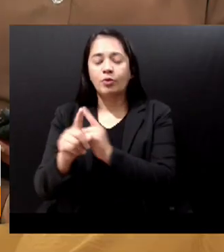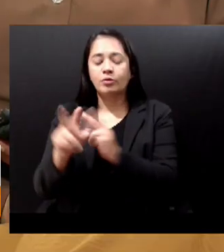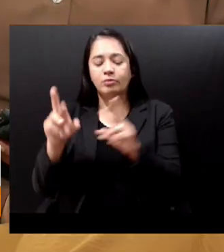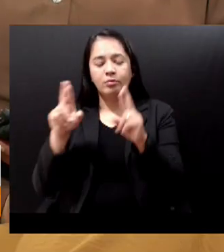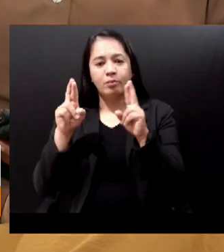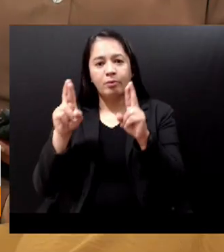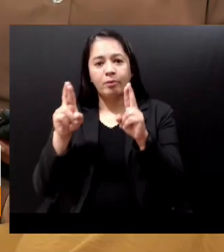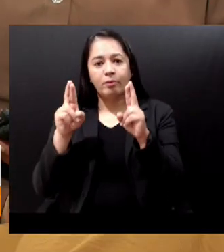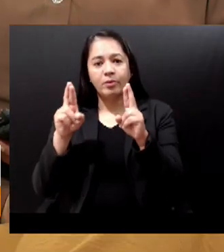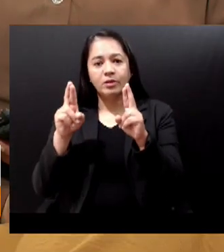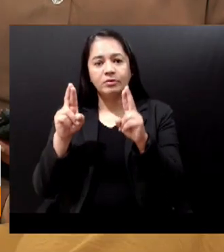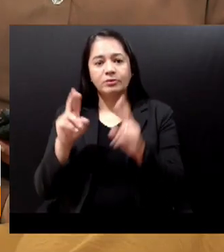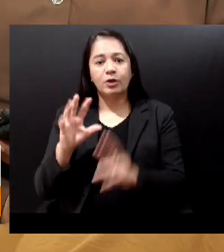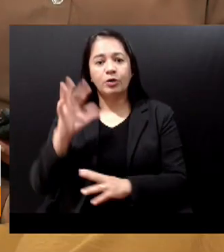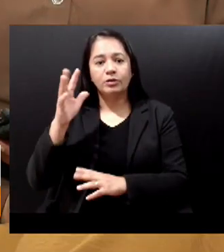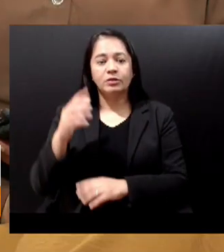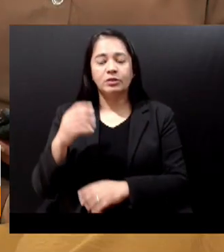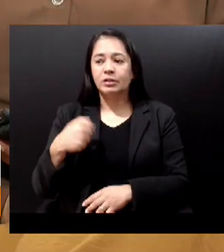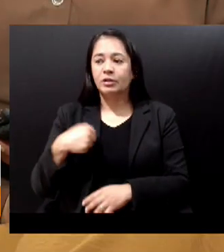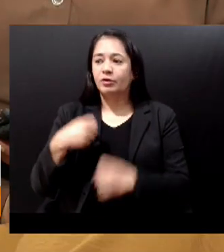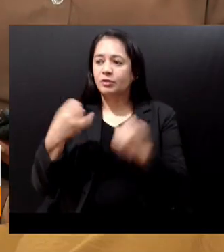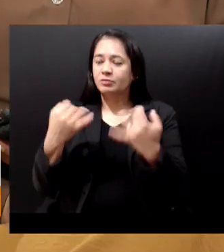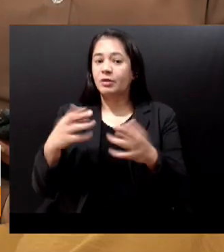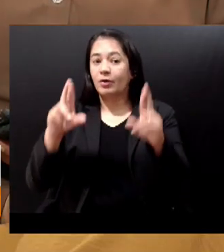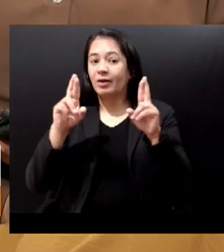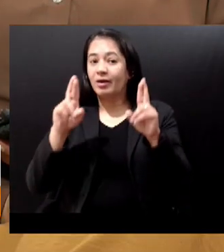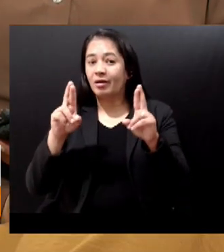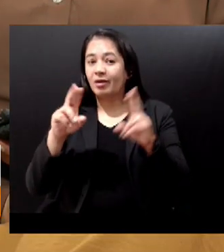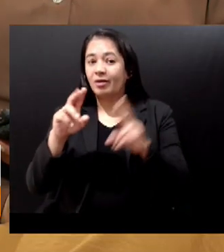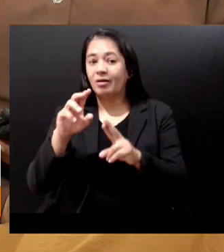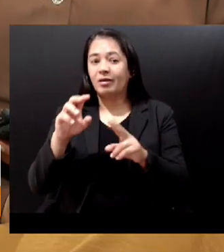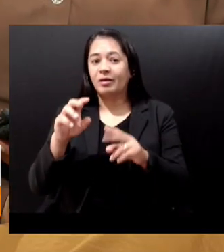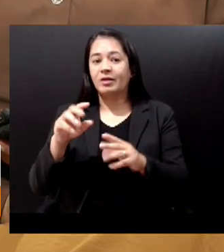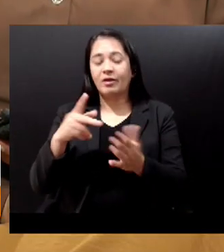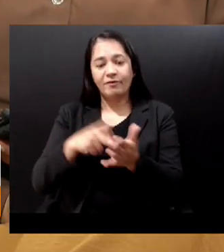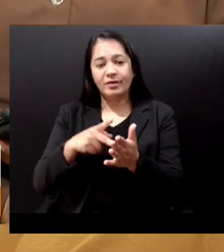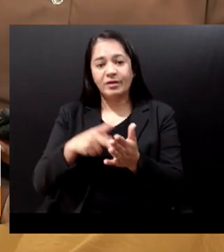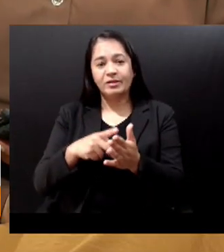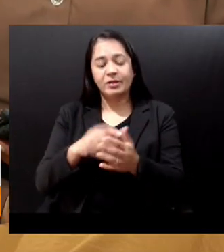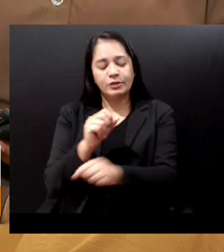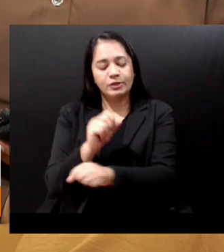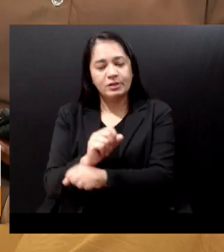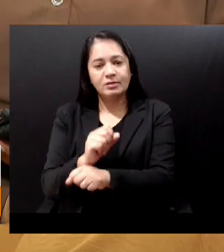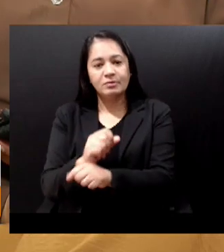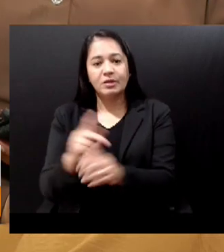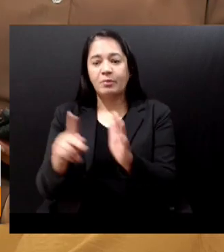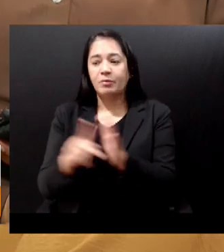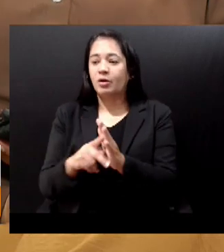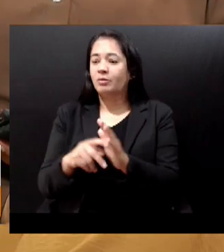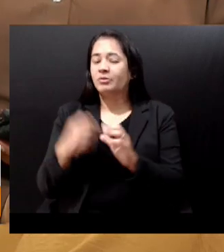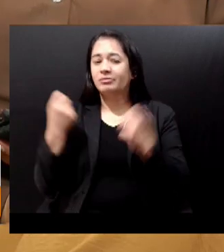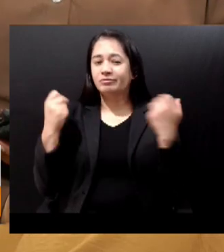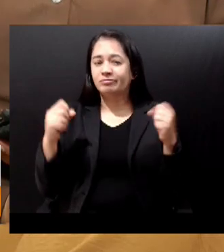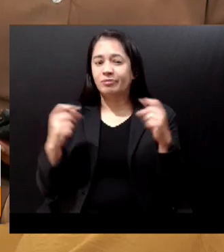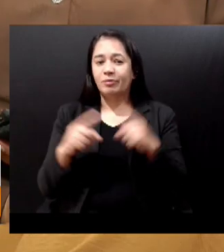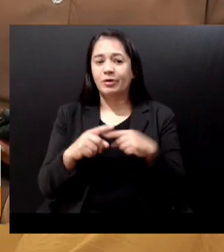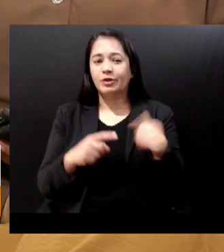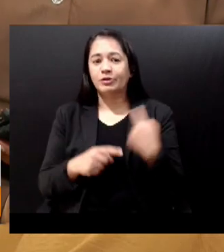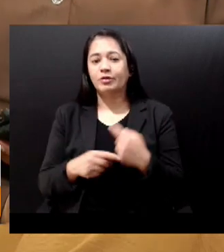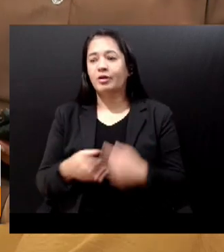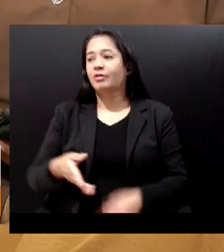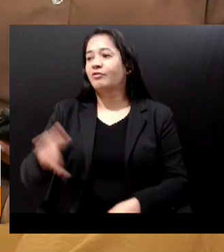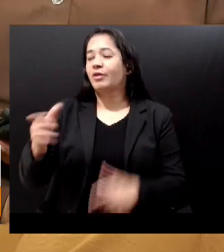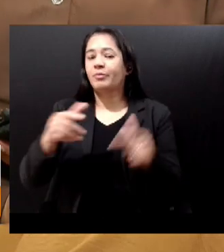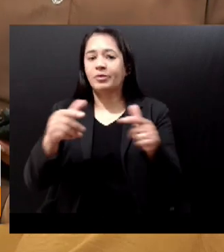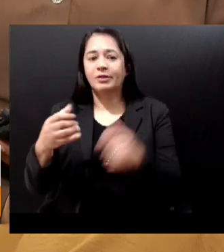realização. Quando eu digo esperança, é se realmente esperar algo dessa atividade, porque a gente não Sim. vai a nenhum lugar se a gente não tem essa